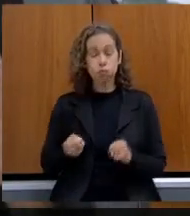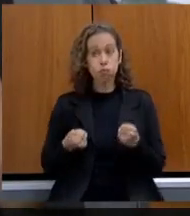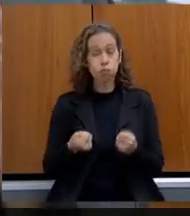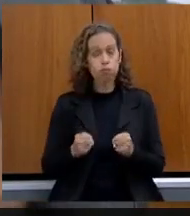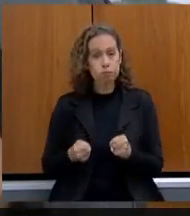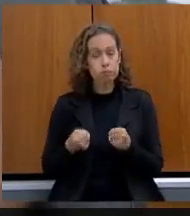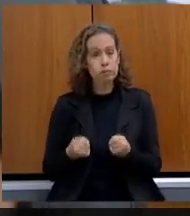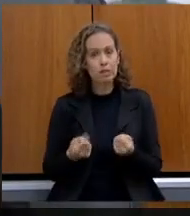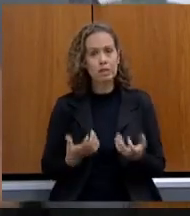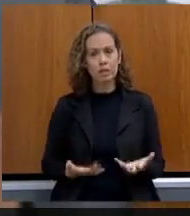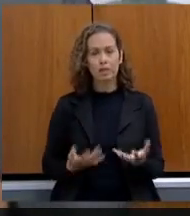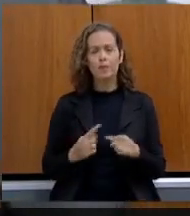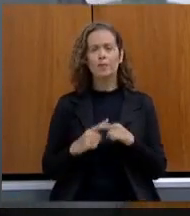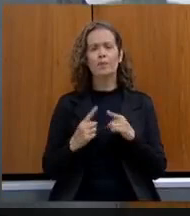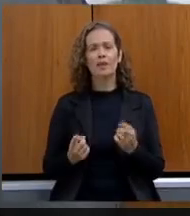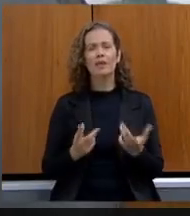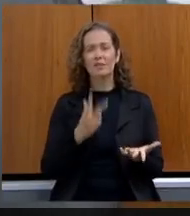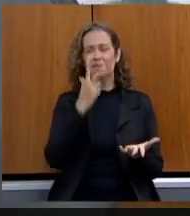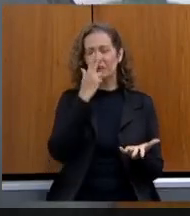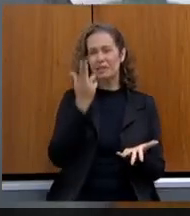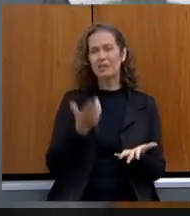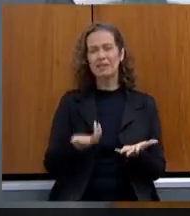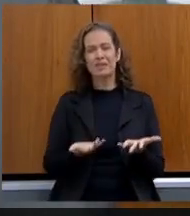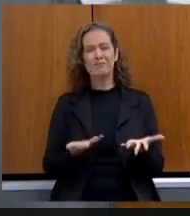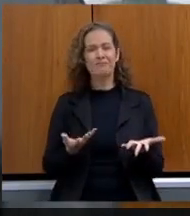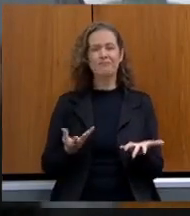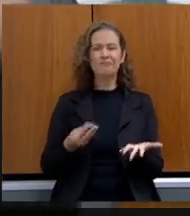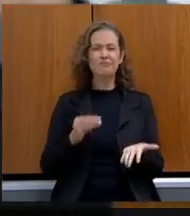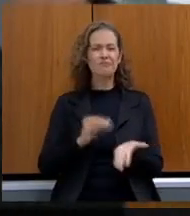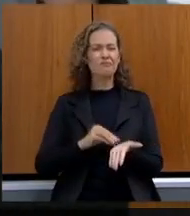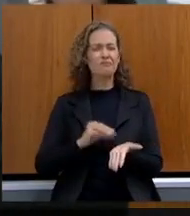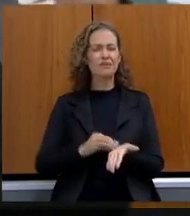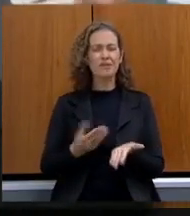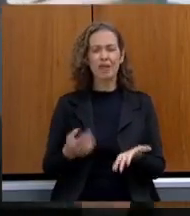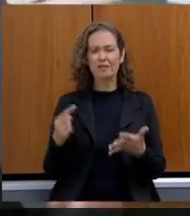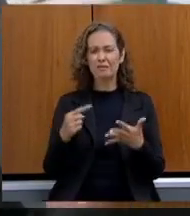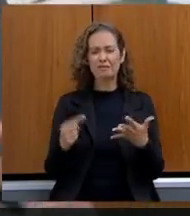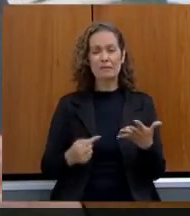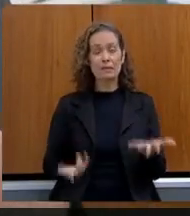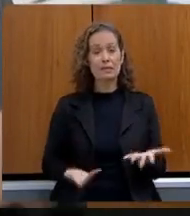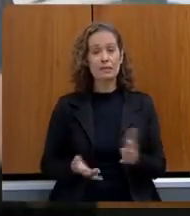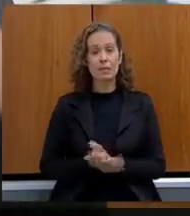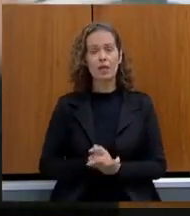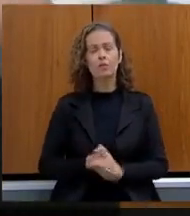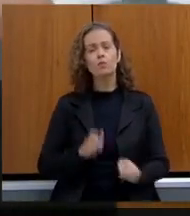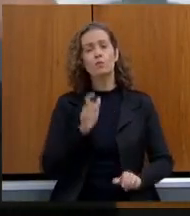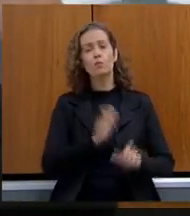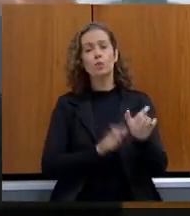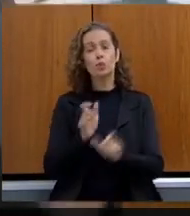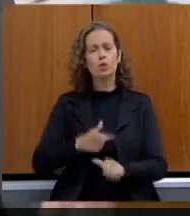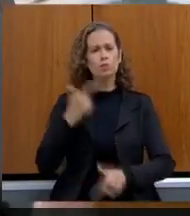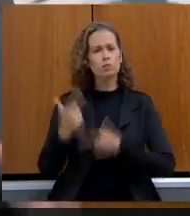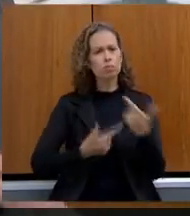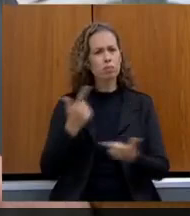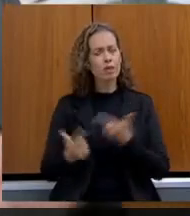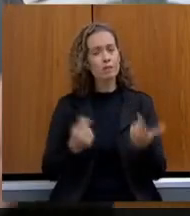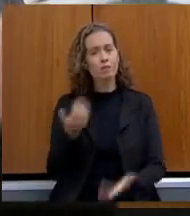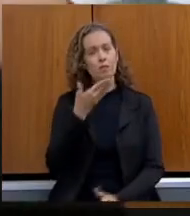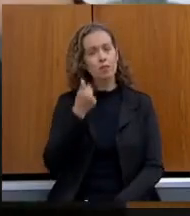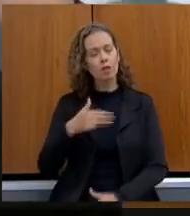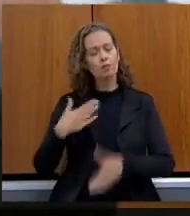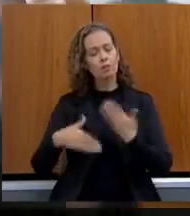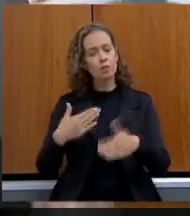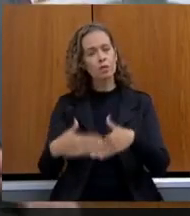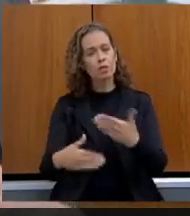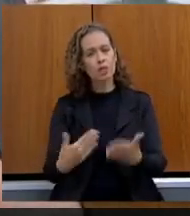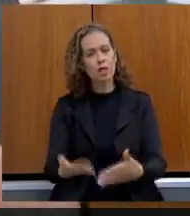mas pareciam de alguma forma um pouco desarticuladas né servidores trabalhavam incansavelmente para melhorar o processo